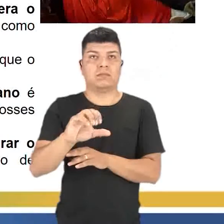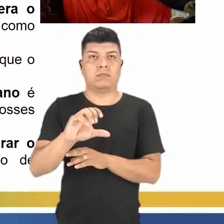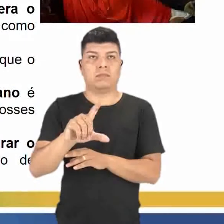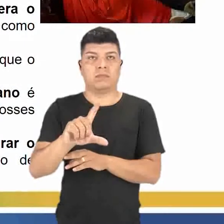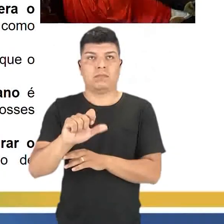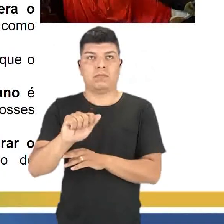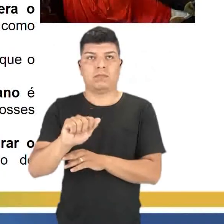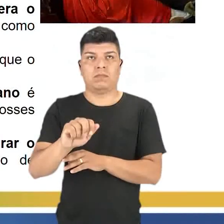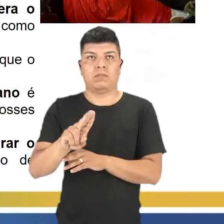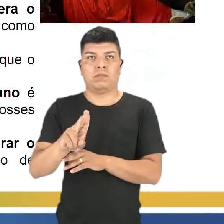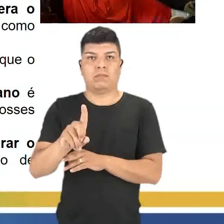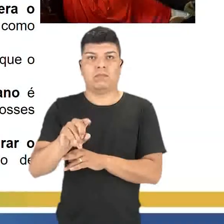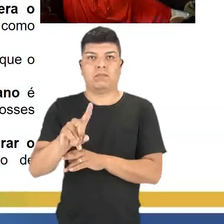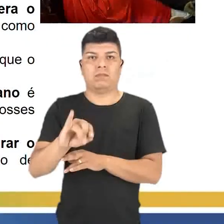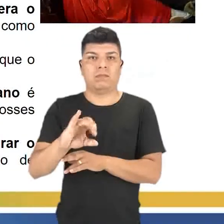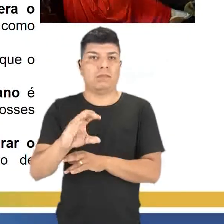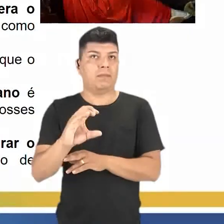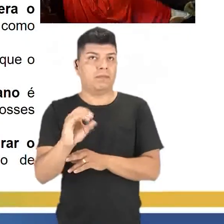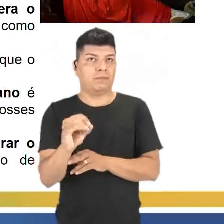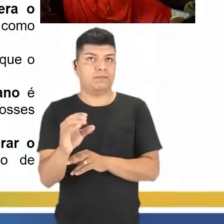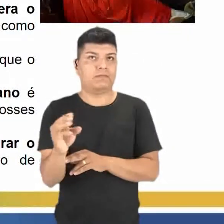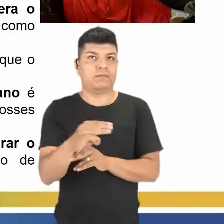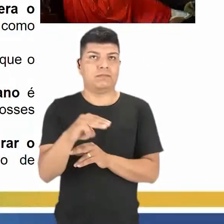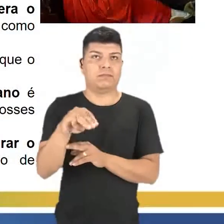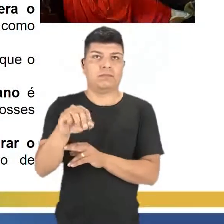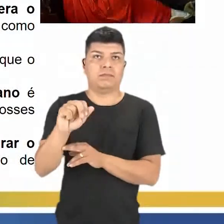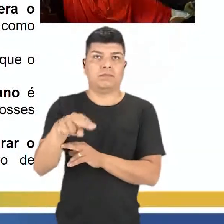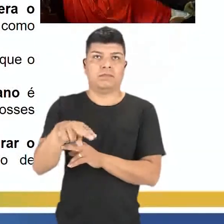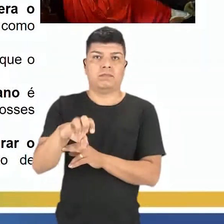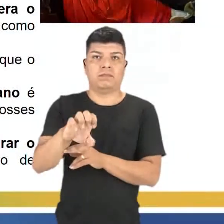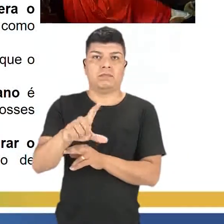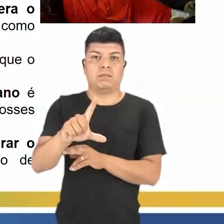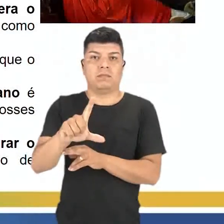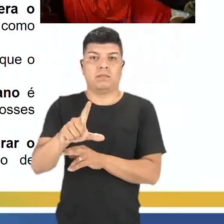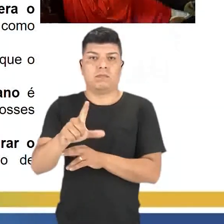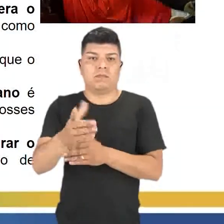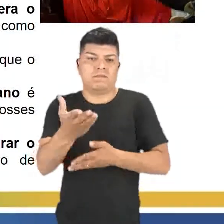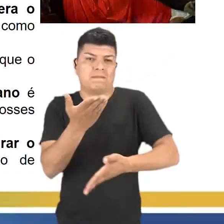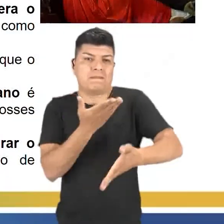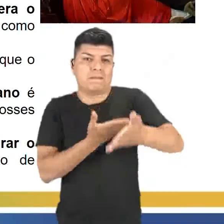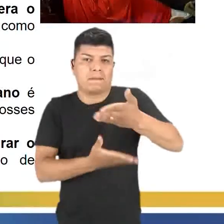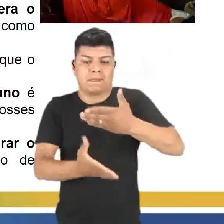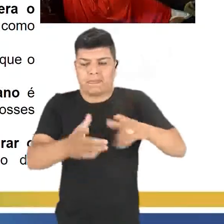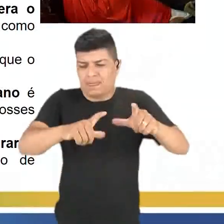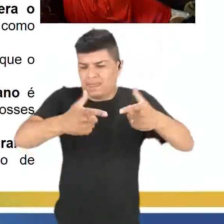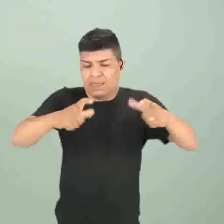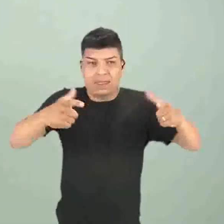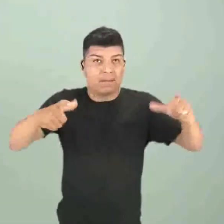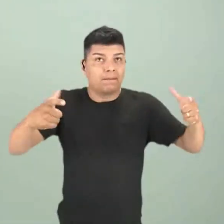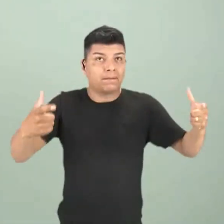para a difusão, né, a propagação das 5